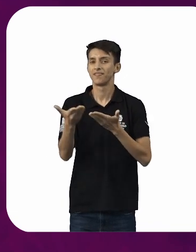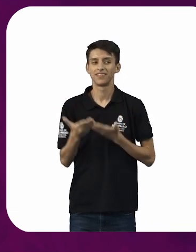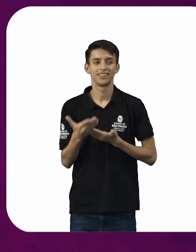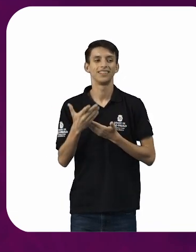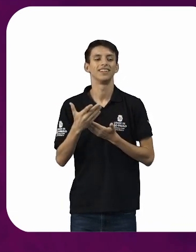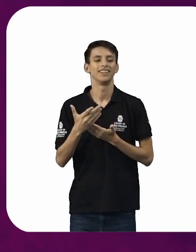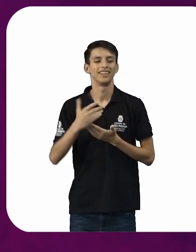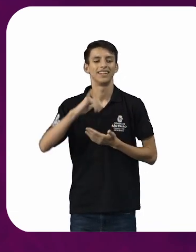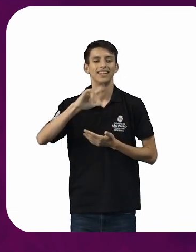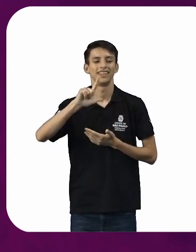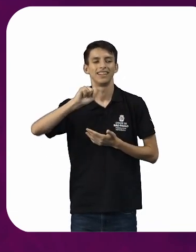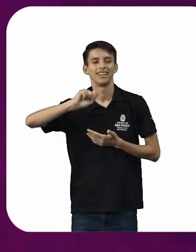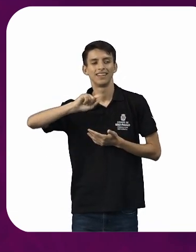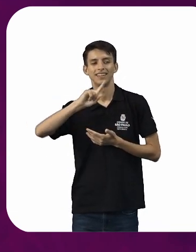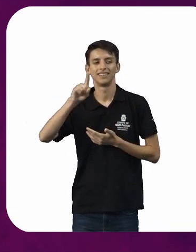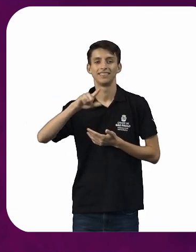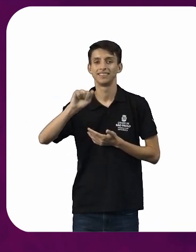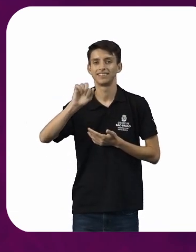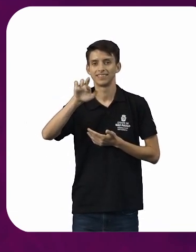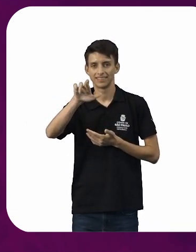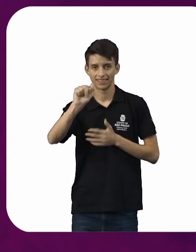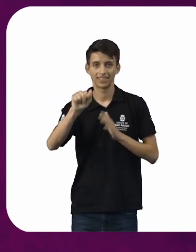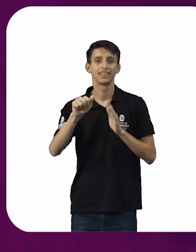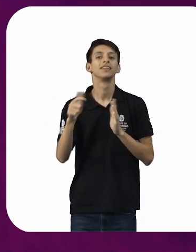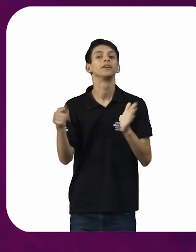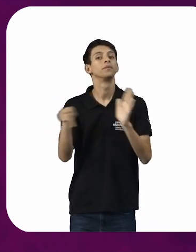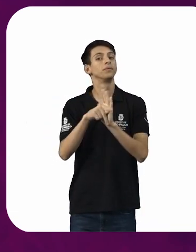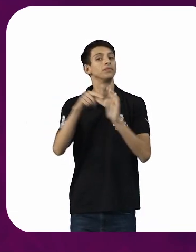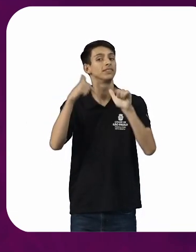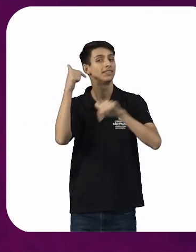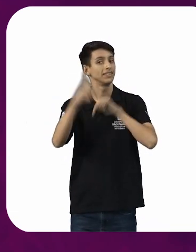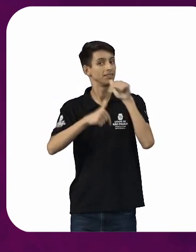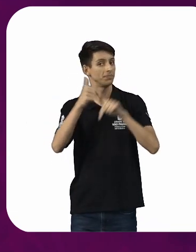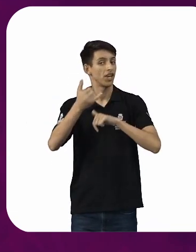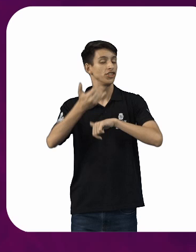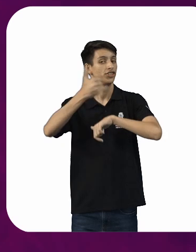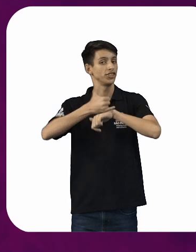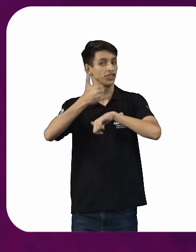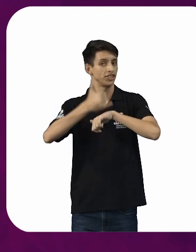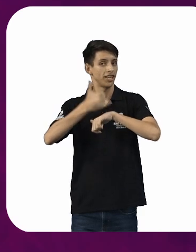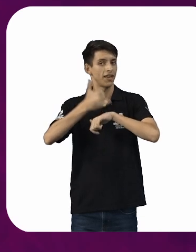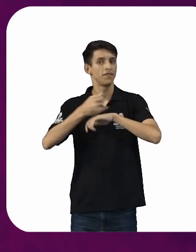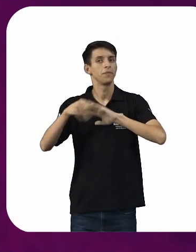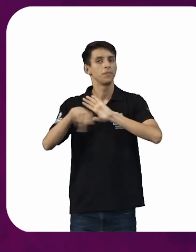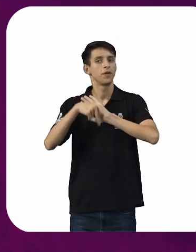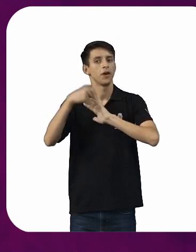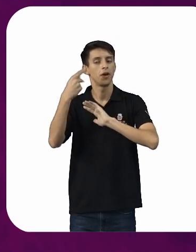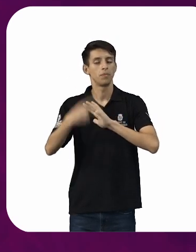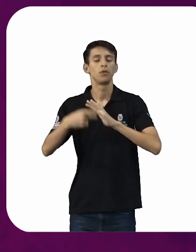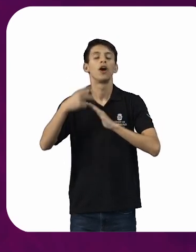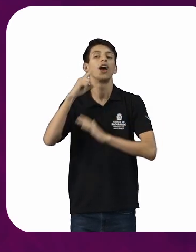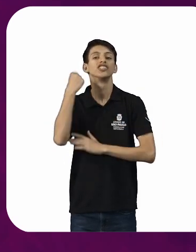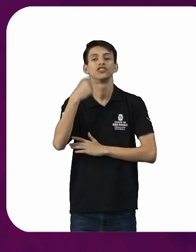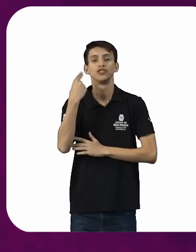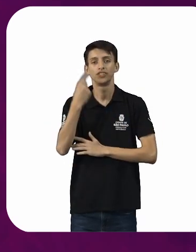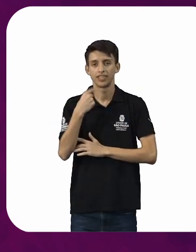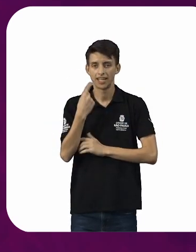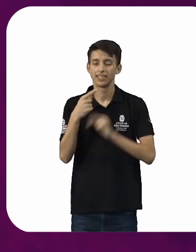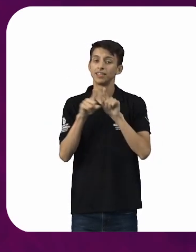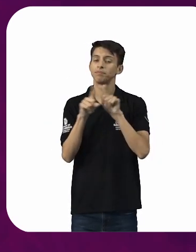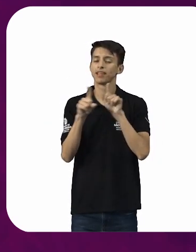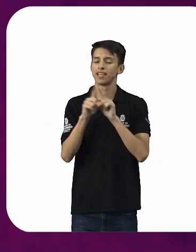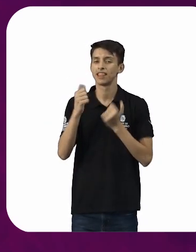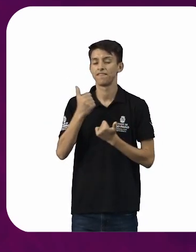doutora Lázara Carvalho, chefe de gabinete da Secretaria Nacional de Justiça, advogada e defensora dos direitos